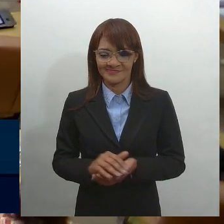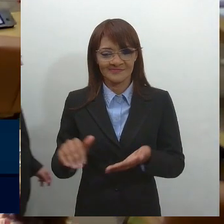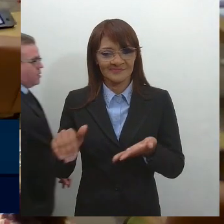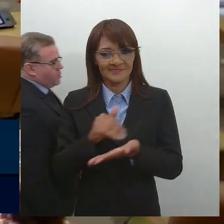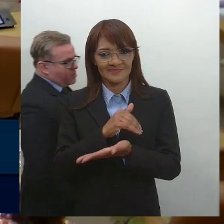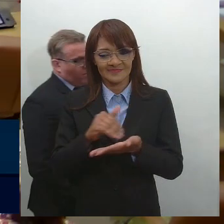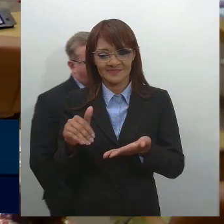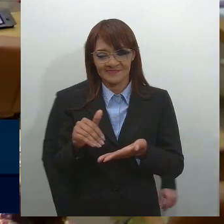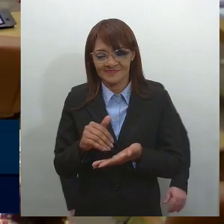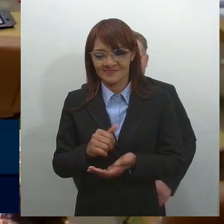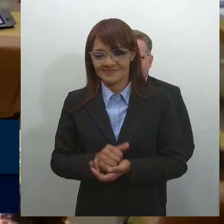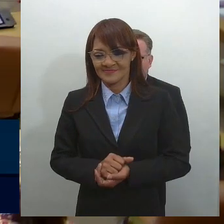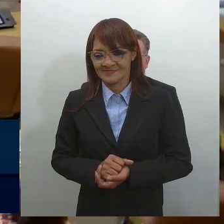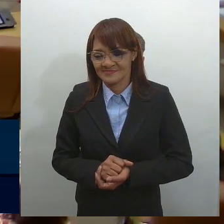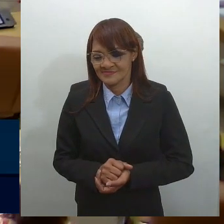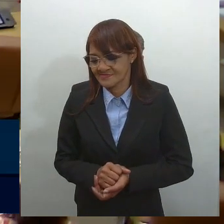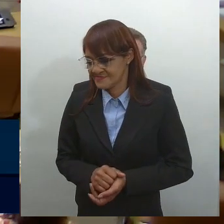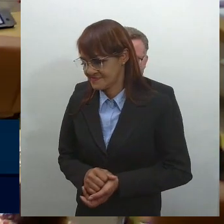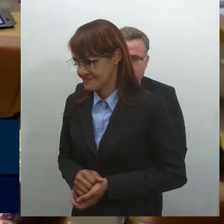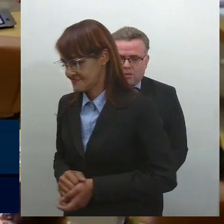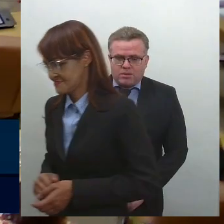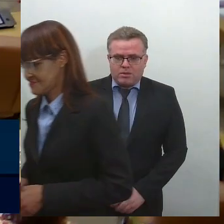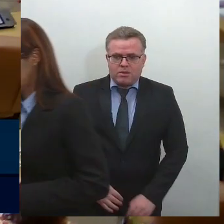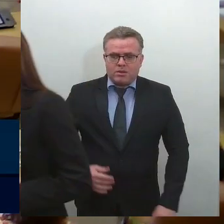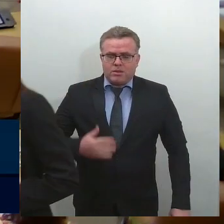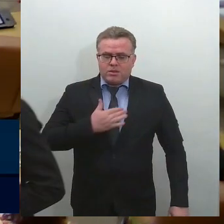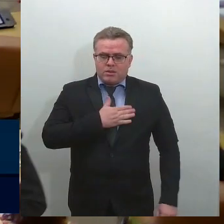meus queridos amigos deputados estaduais,